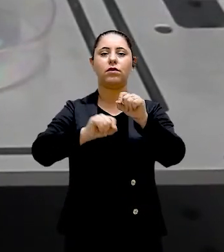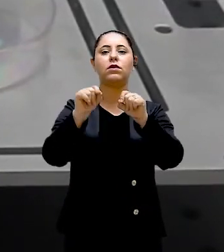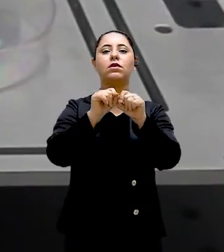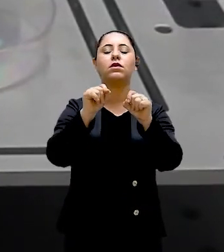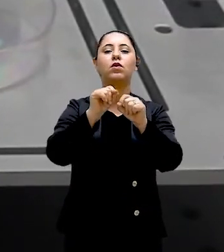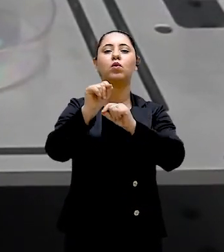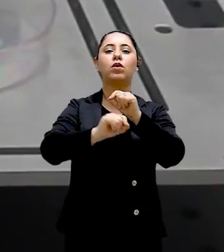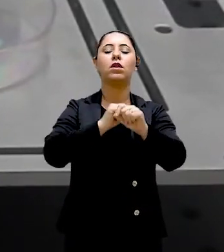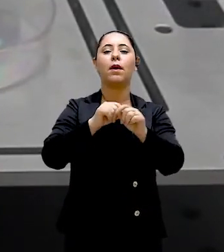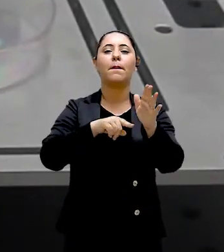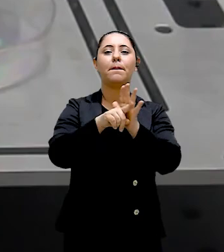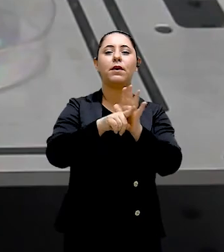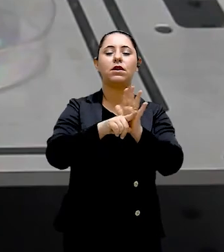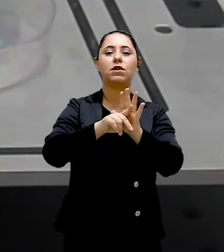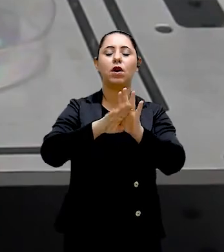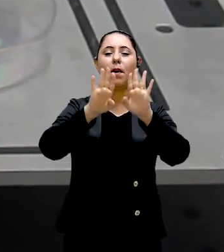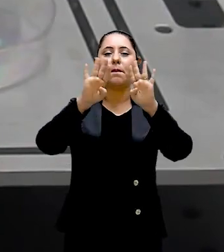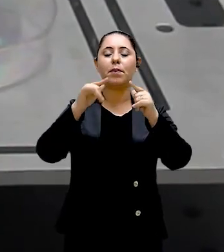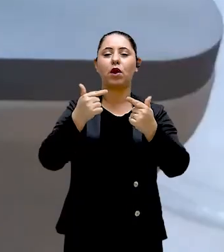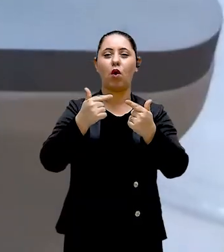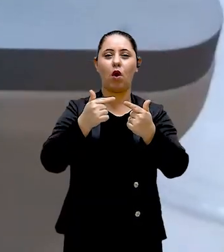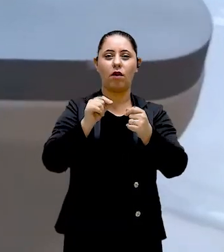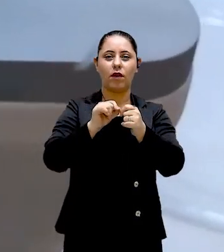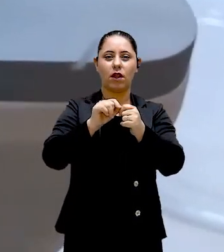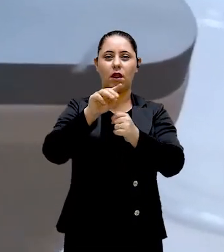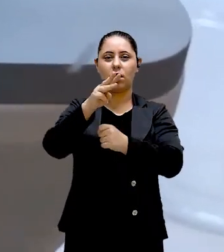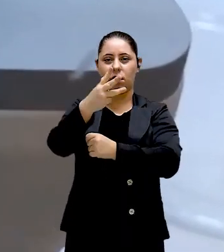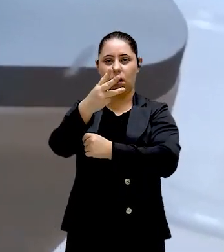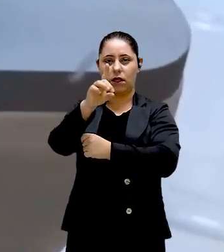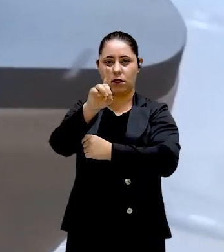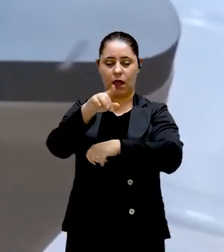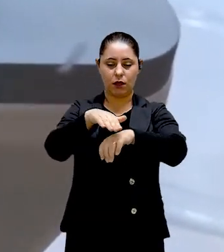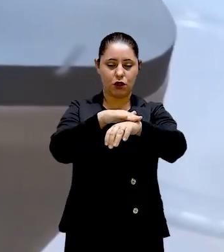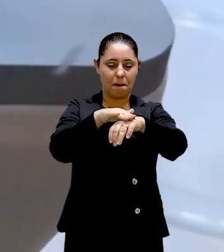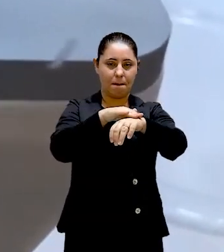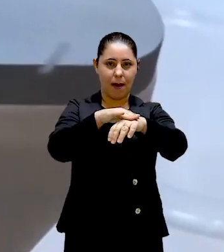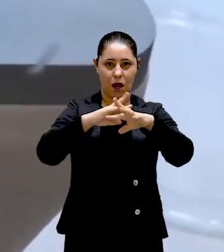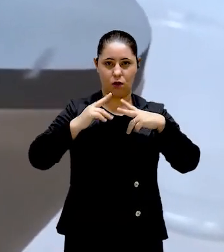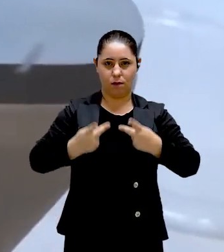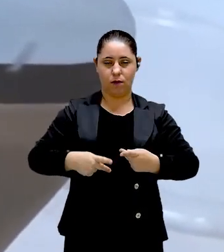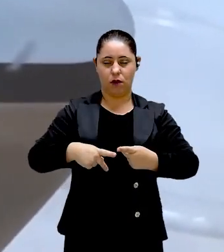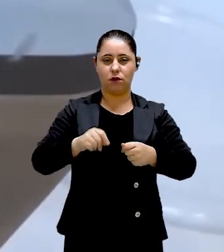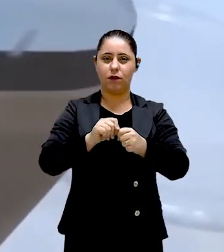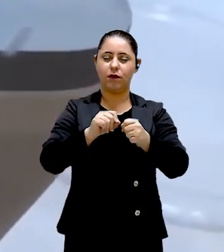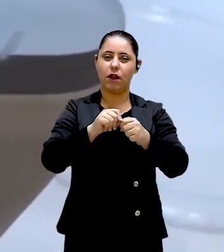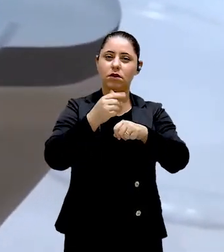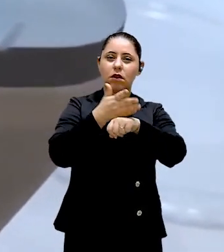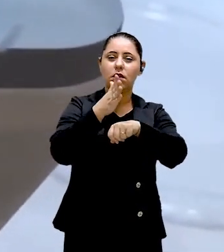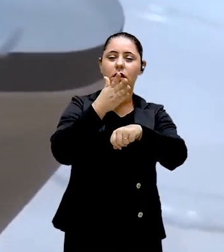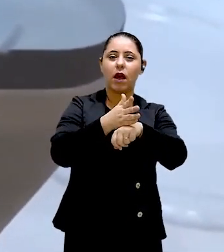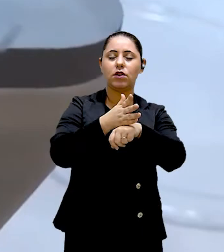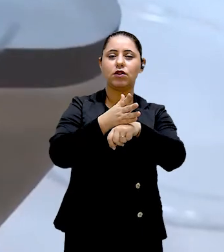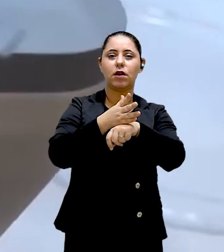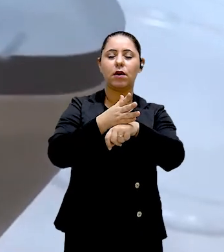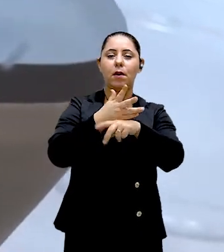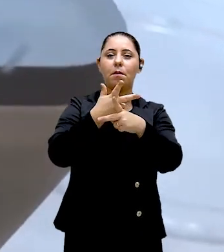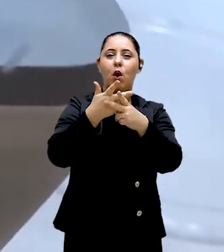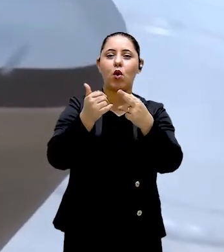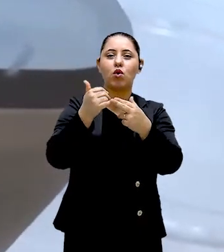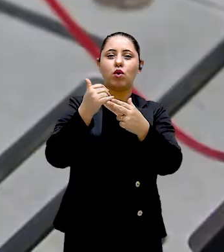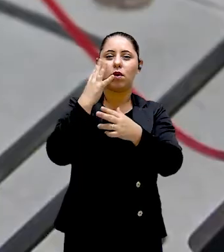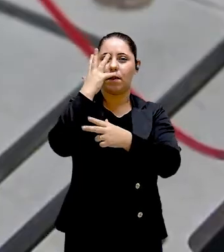pesquisas com a bioimpressão 3D de pele humana. O processo é utilizado para testes de cosméticos. Funciona de